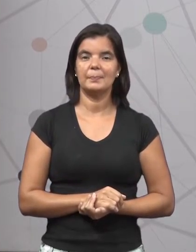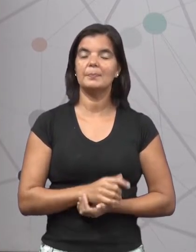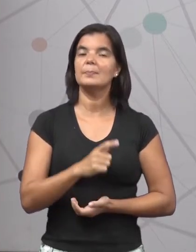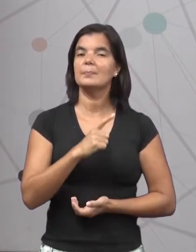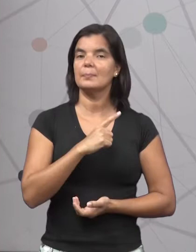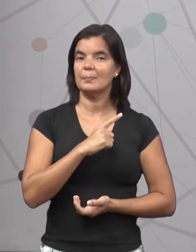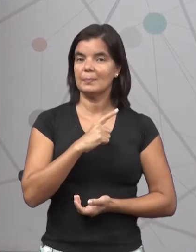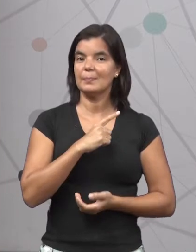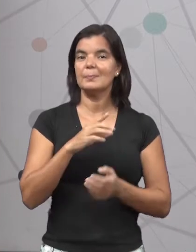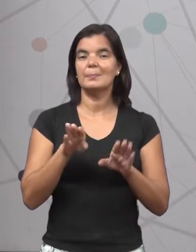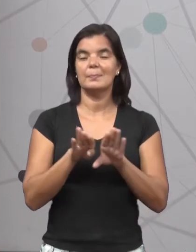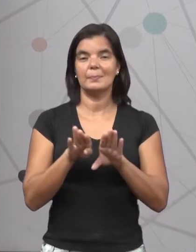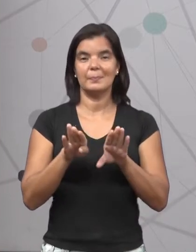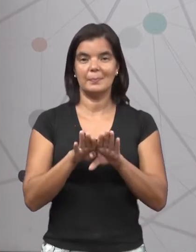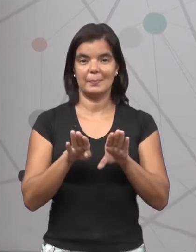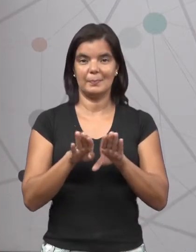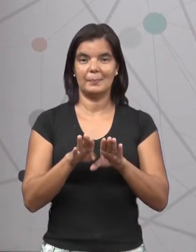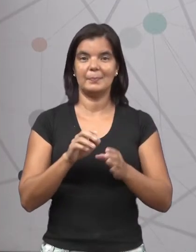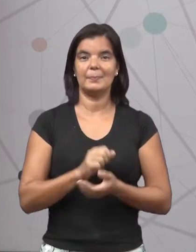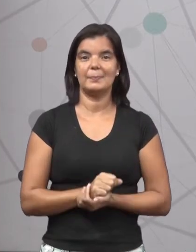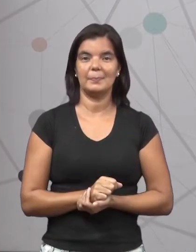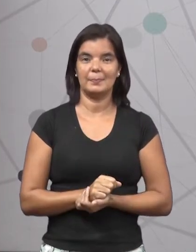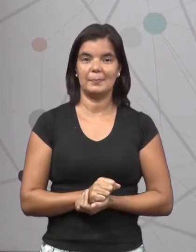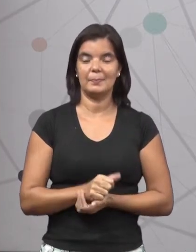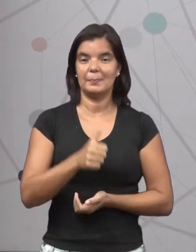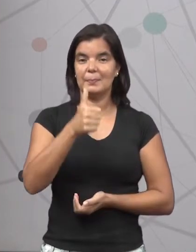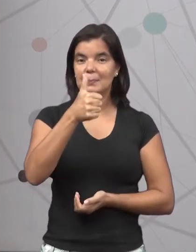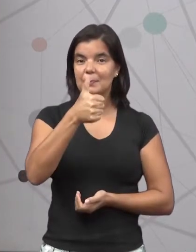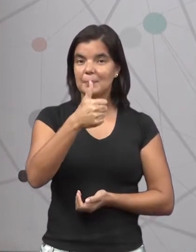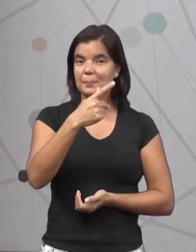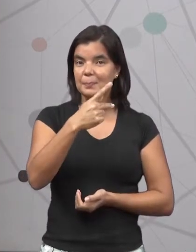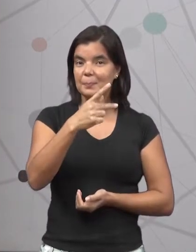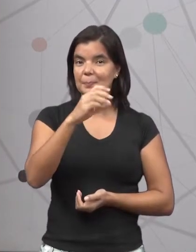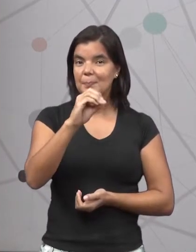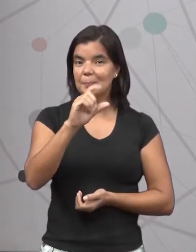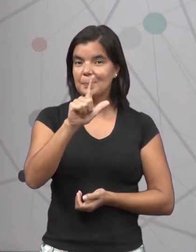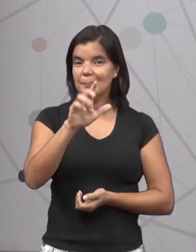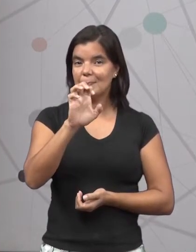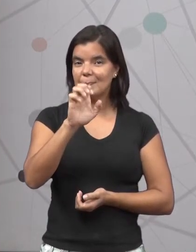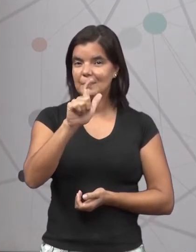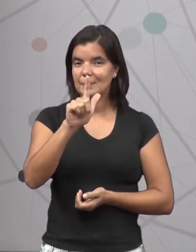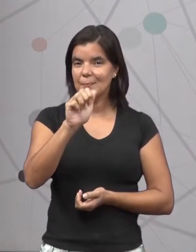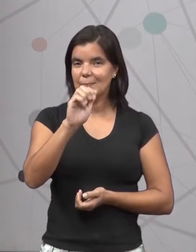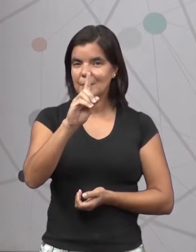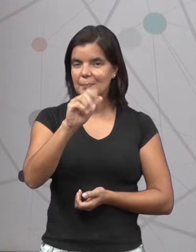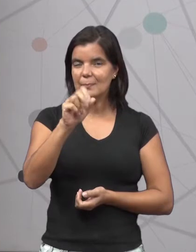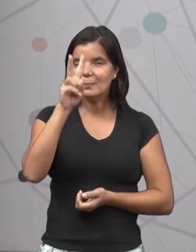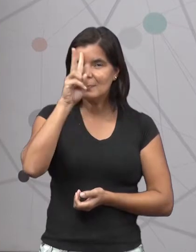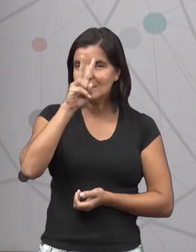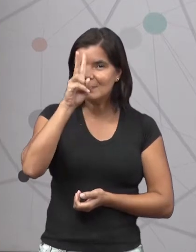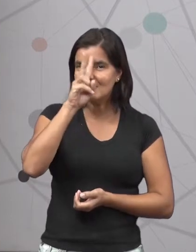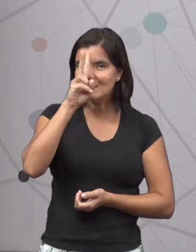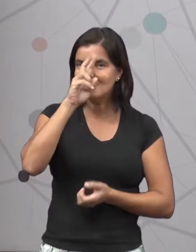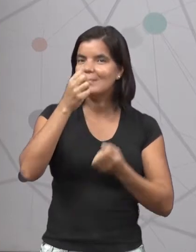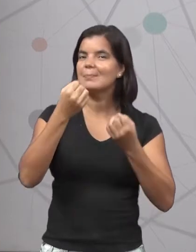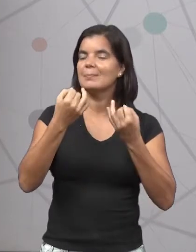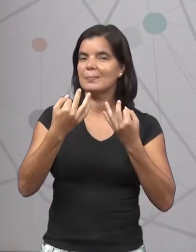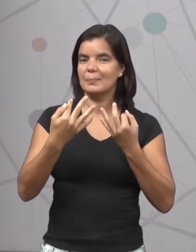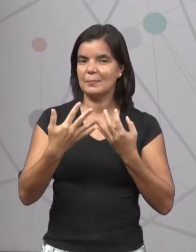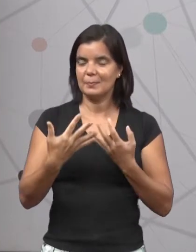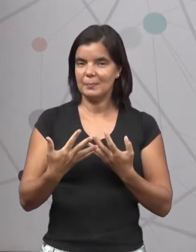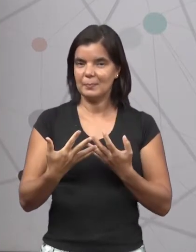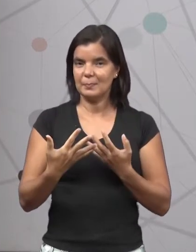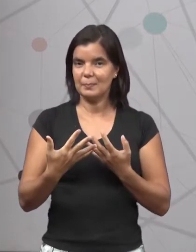E temos a medida chamada polegada. Você se lembra que nós falamos